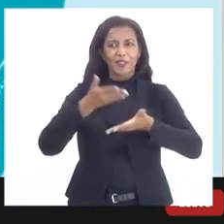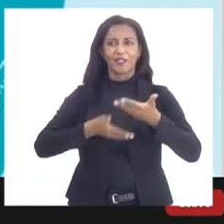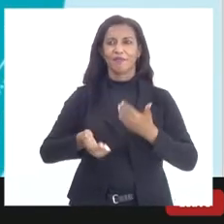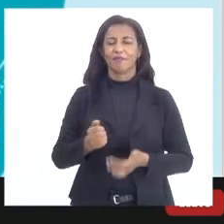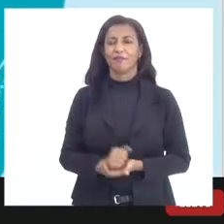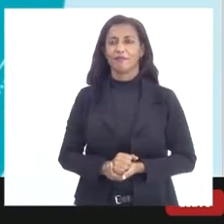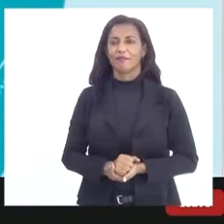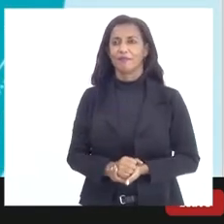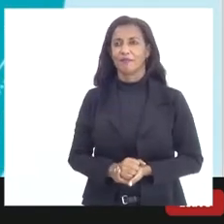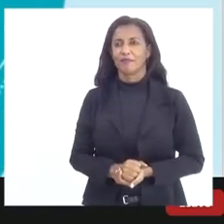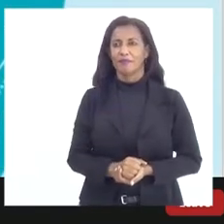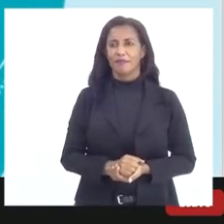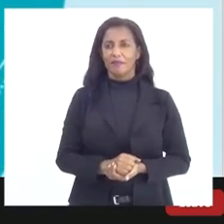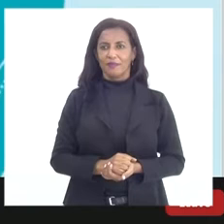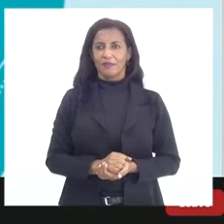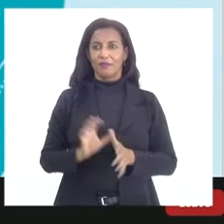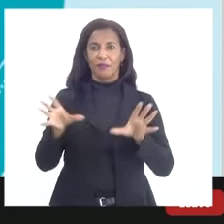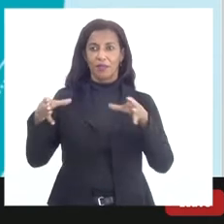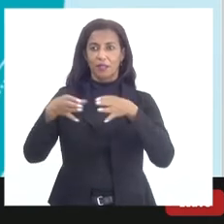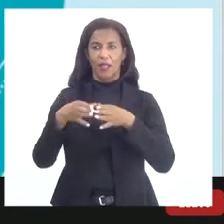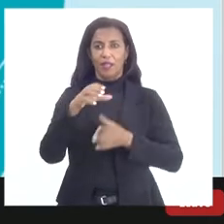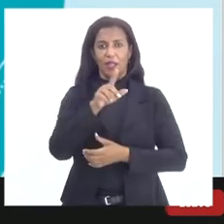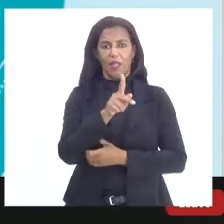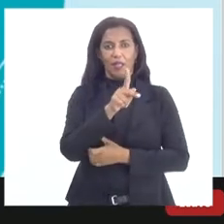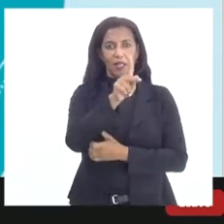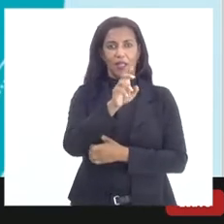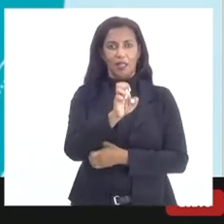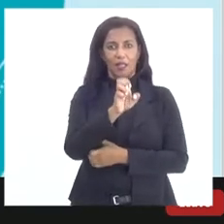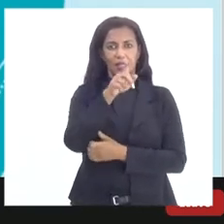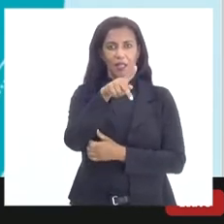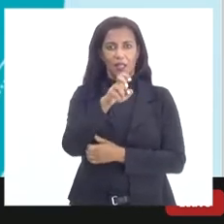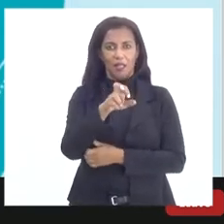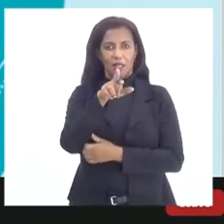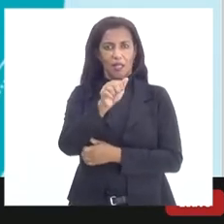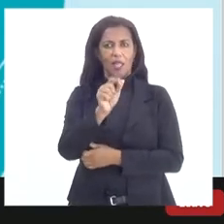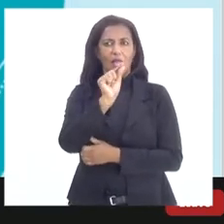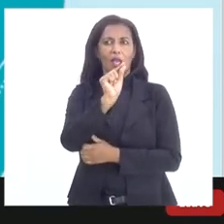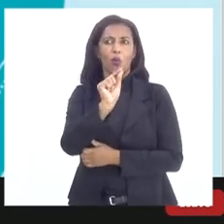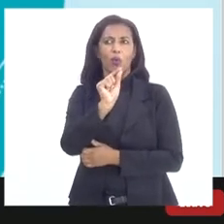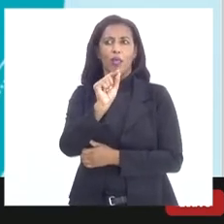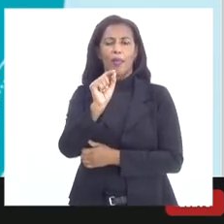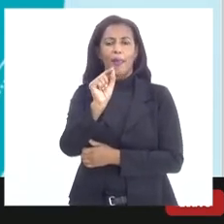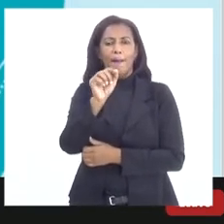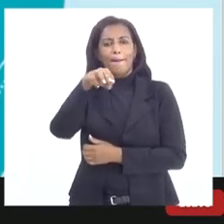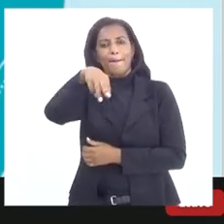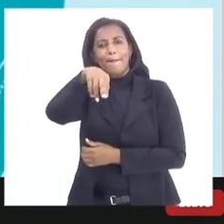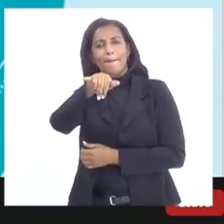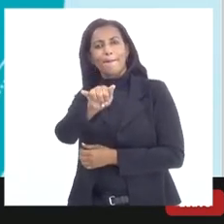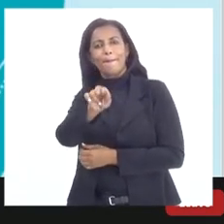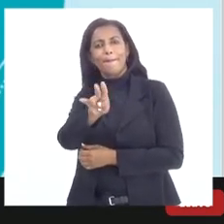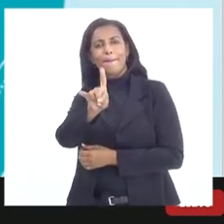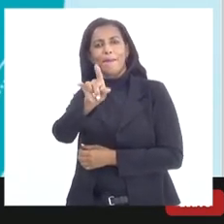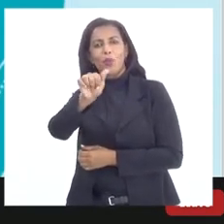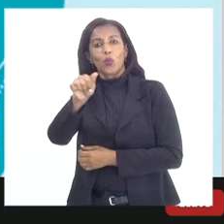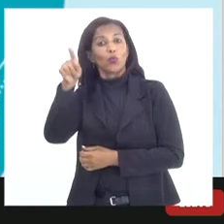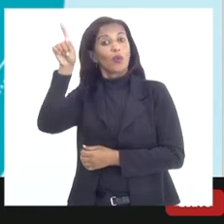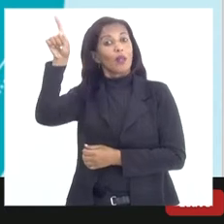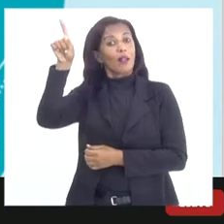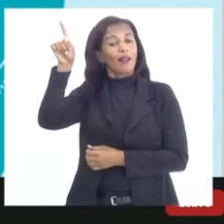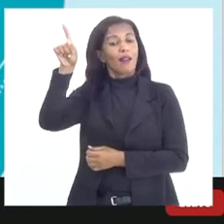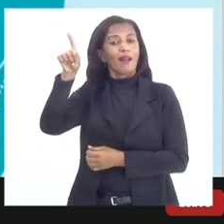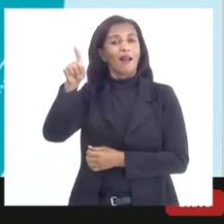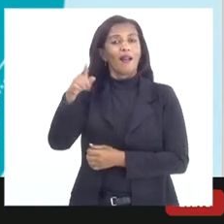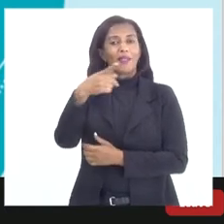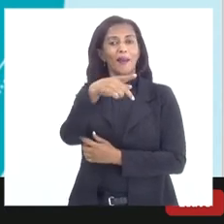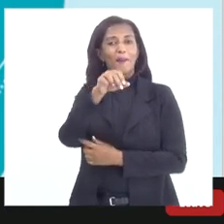né? Então, o nosso grupo é Quequerê, significa miúdo, em iorubá, né? É lá do programa de pós-graduação da